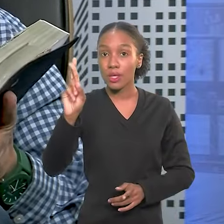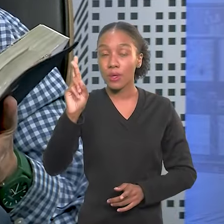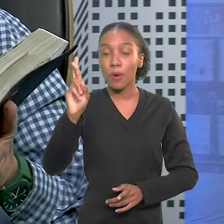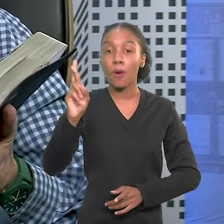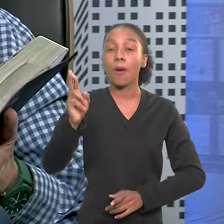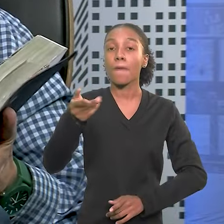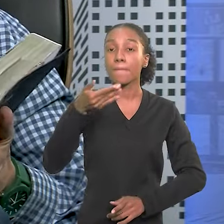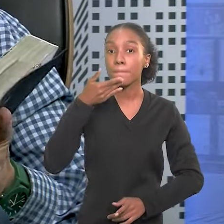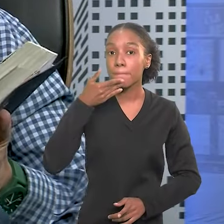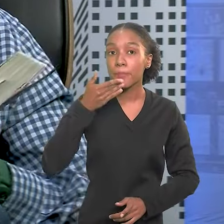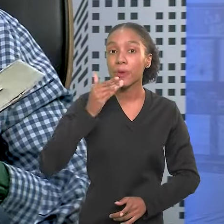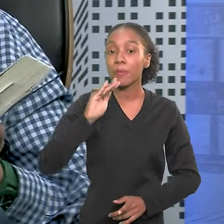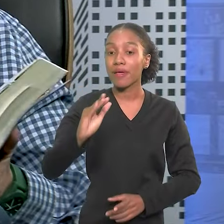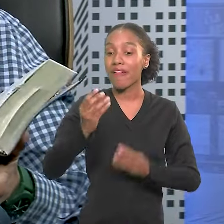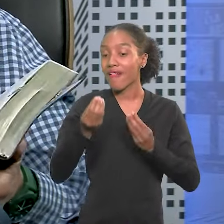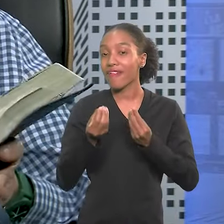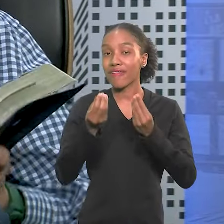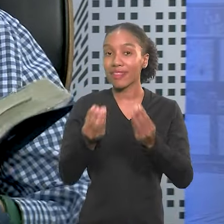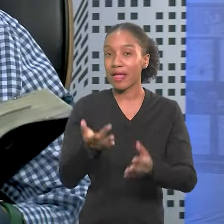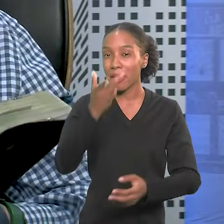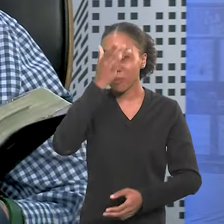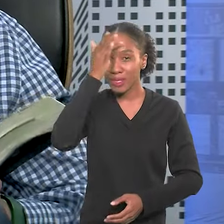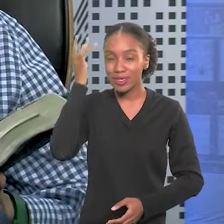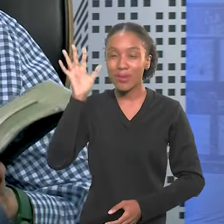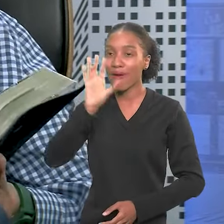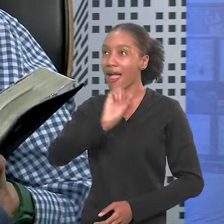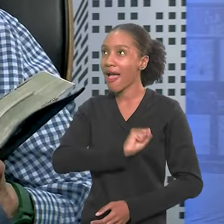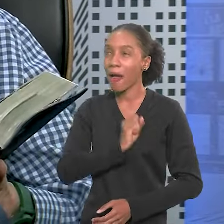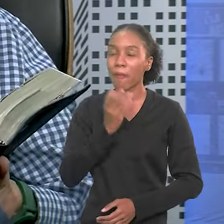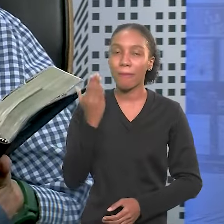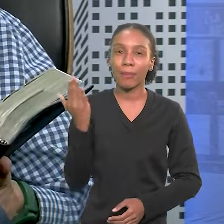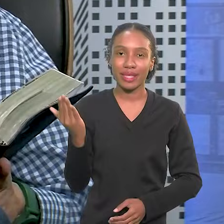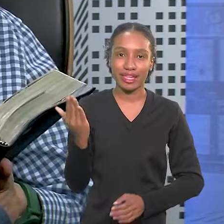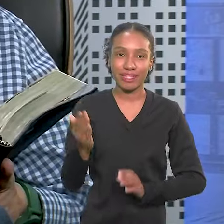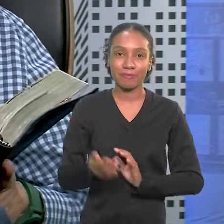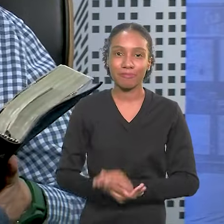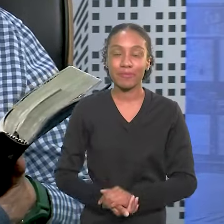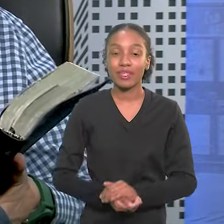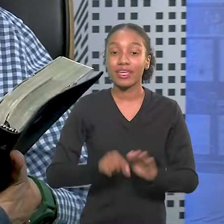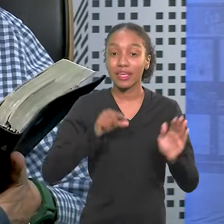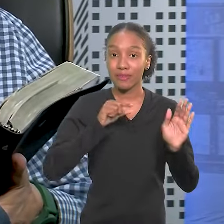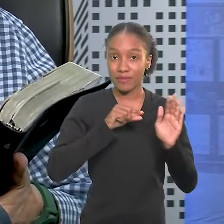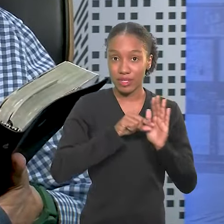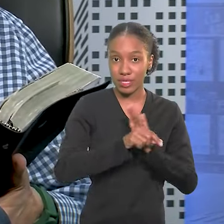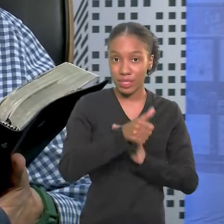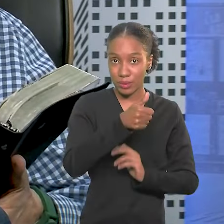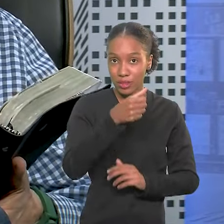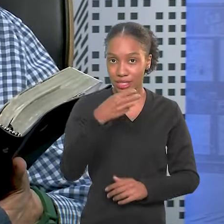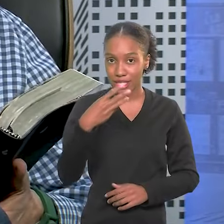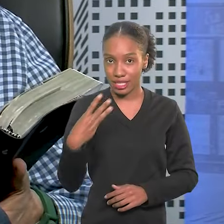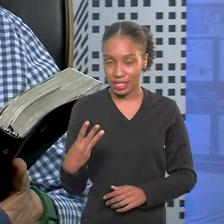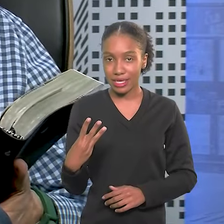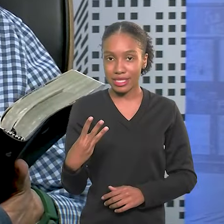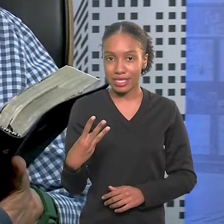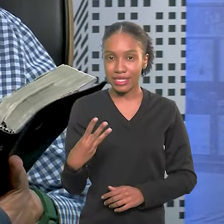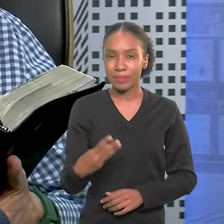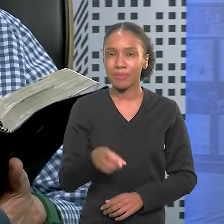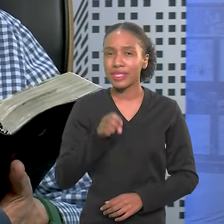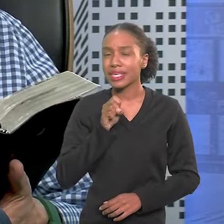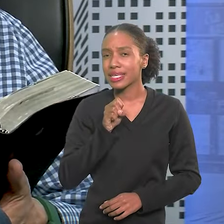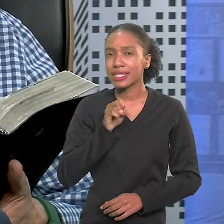prometeu aos que o amam né E aí Versículo 13 do capítulo 1 diz assim